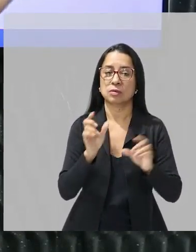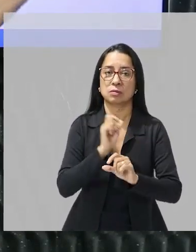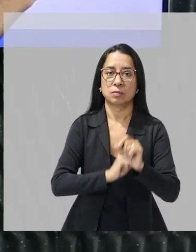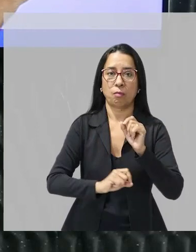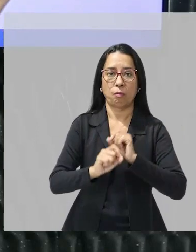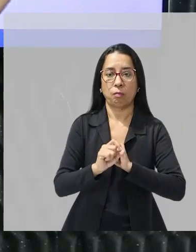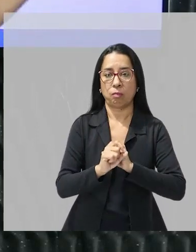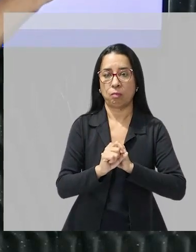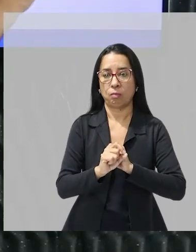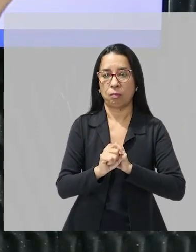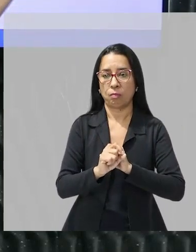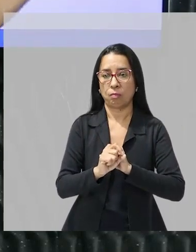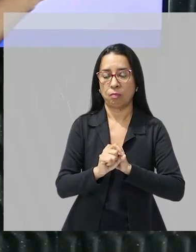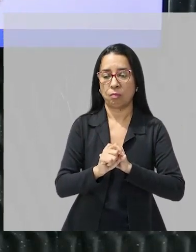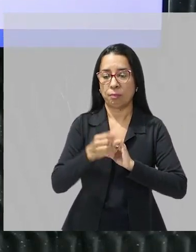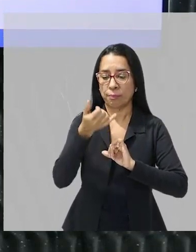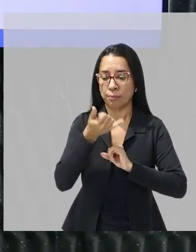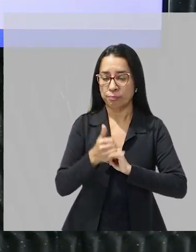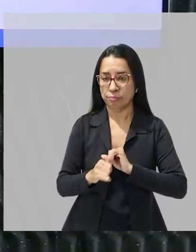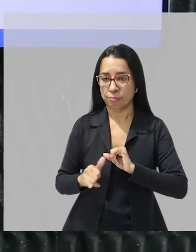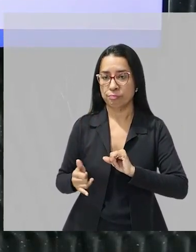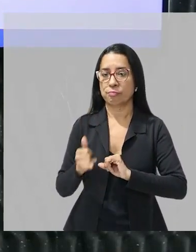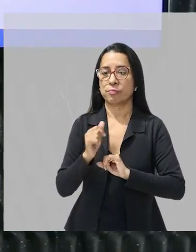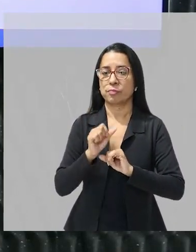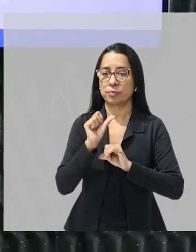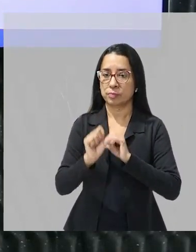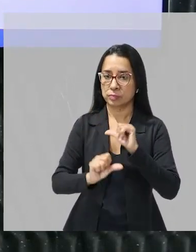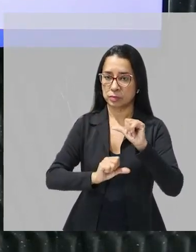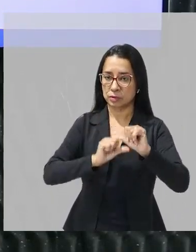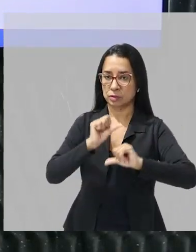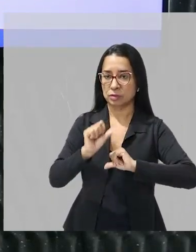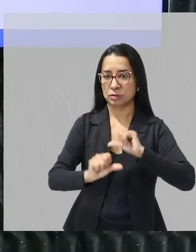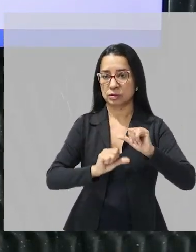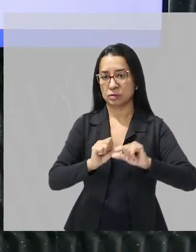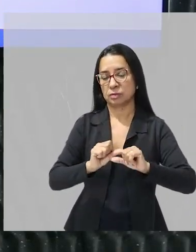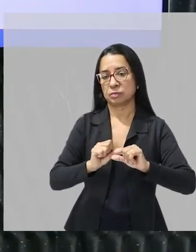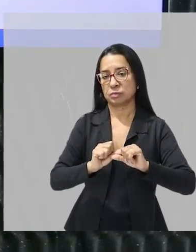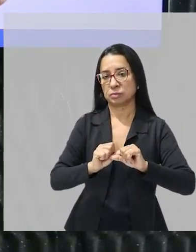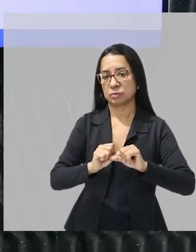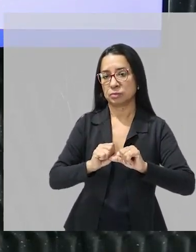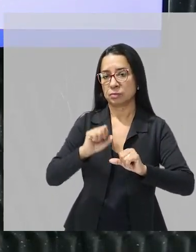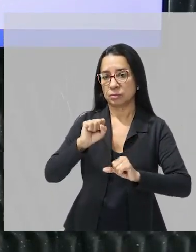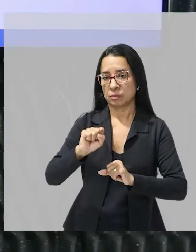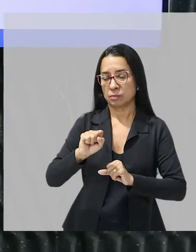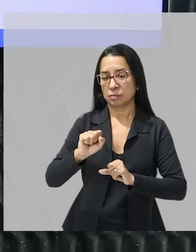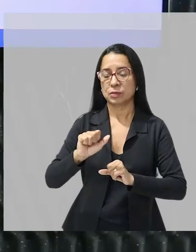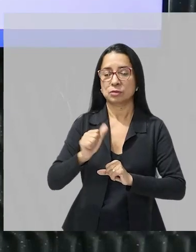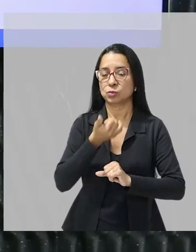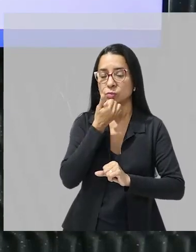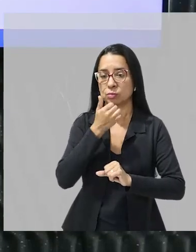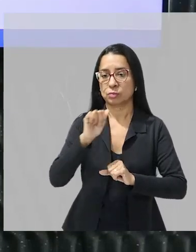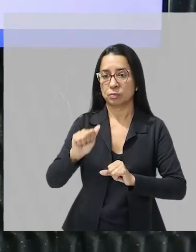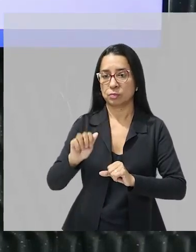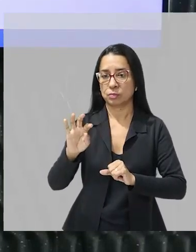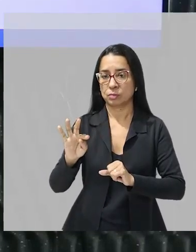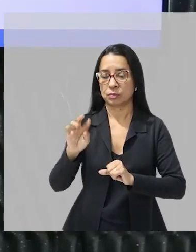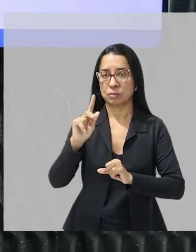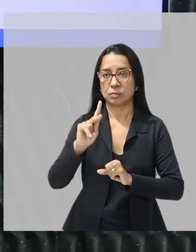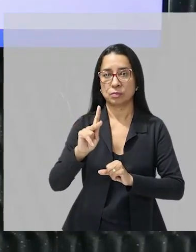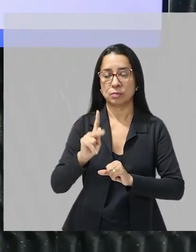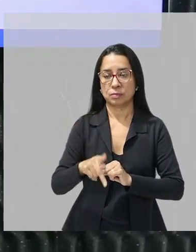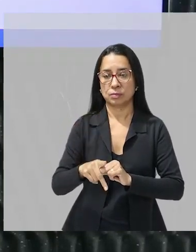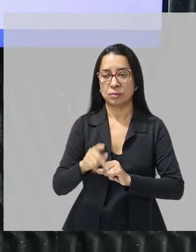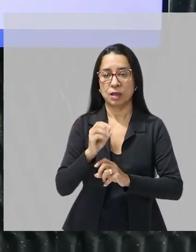Consegue liberar energia, que ele transforma em moléculas de ATP. Então, a respiração celular, ela é justamente